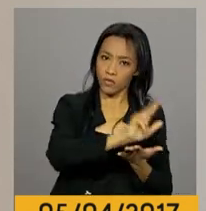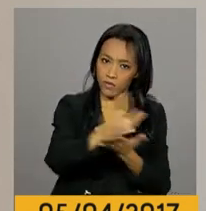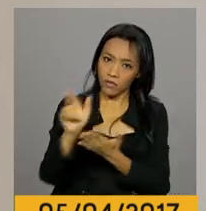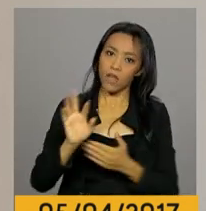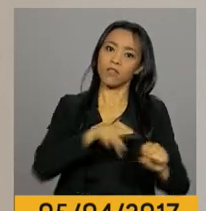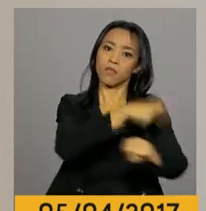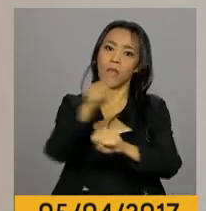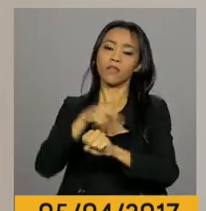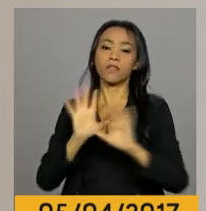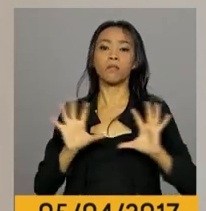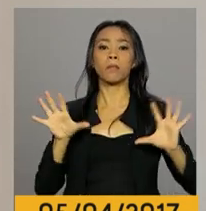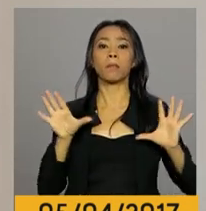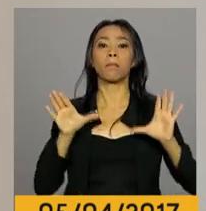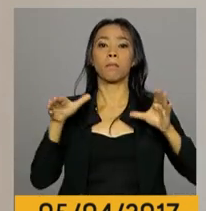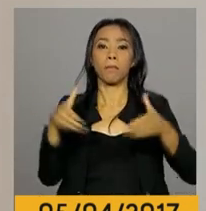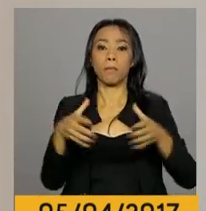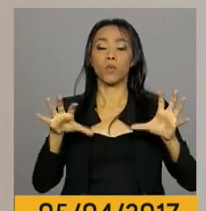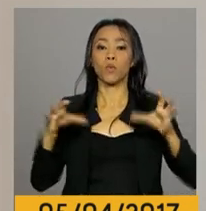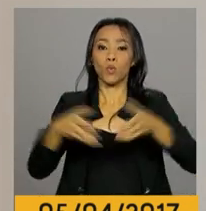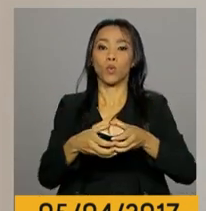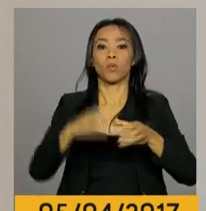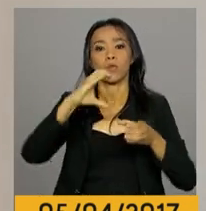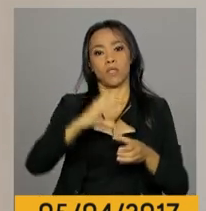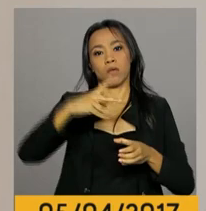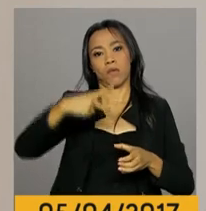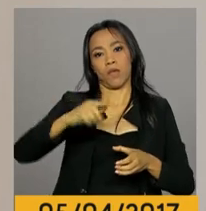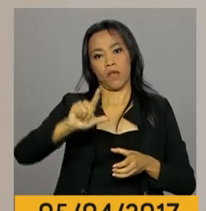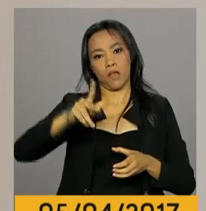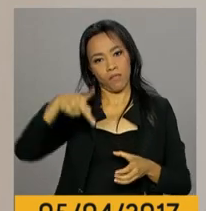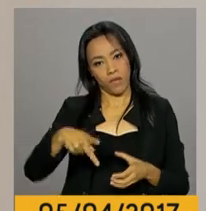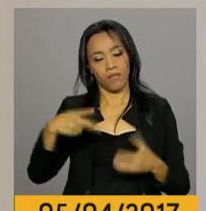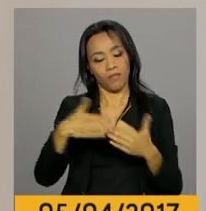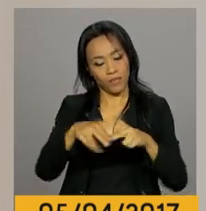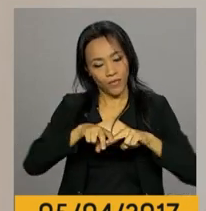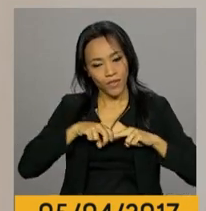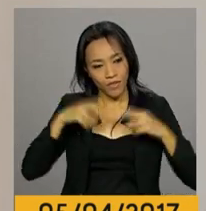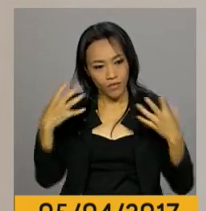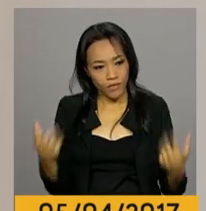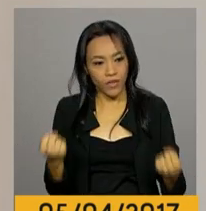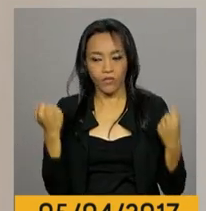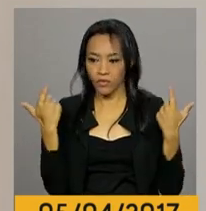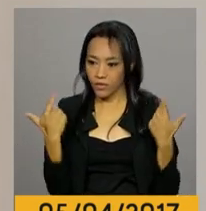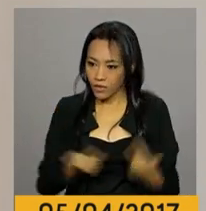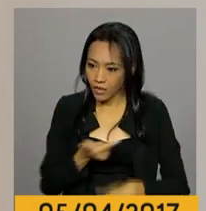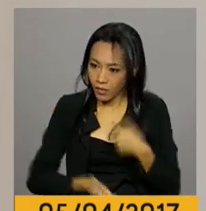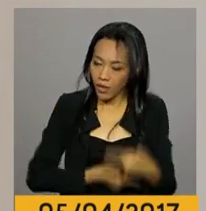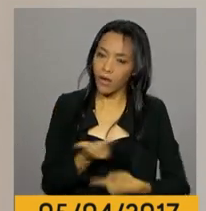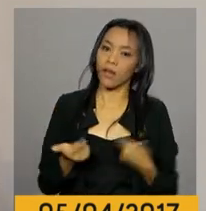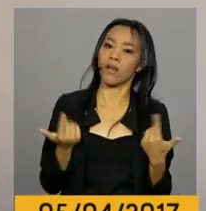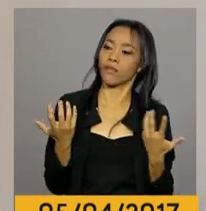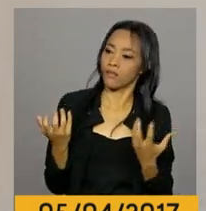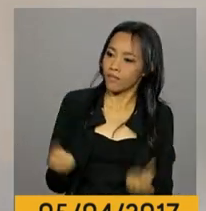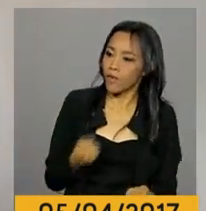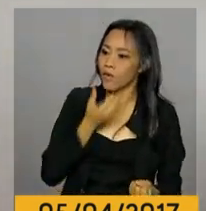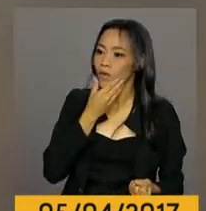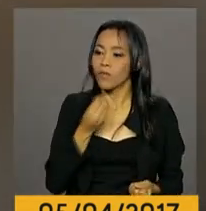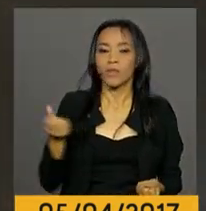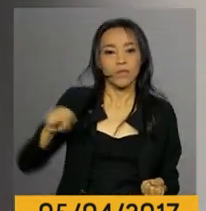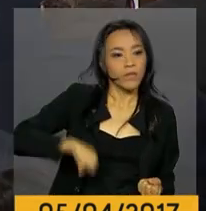C PLP portanto minhas senhoras vamos trabalhar juntos meus senhores